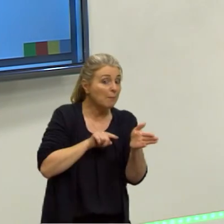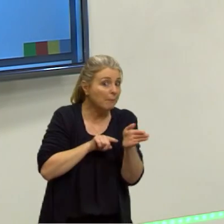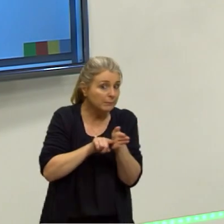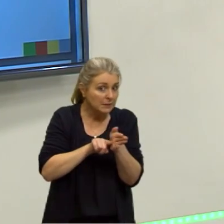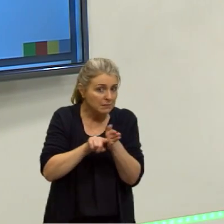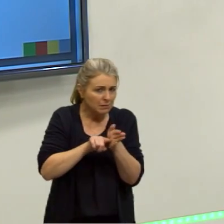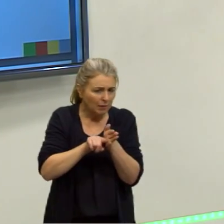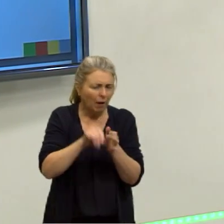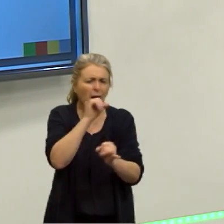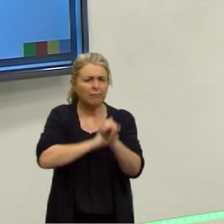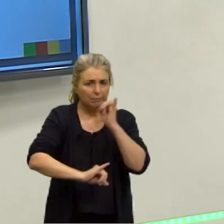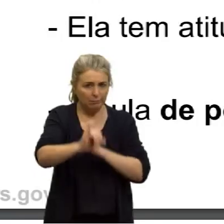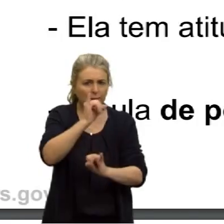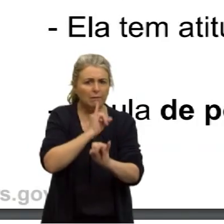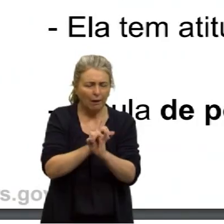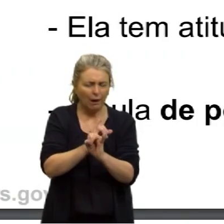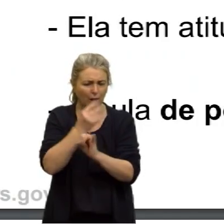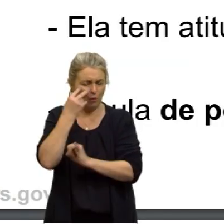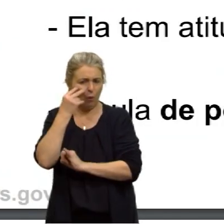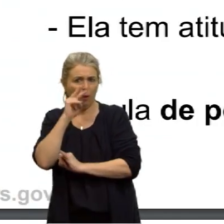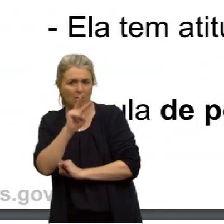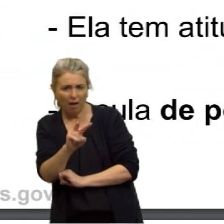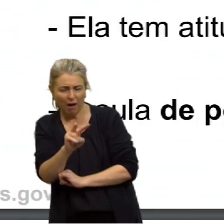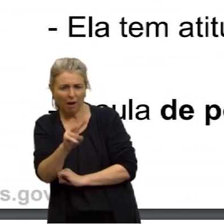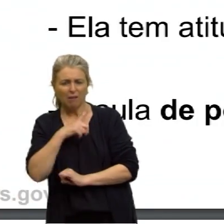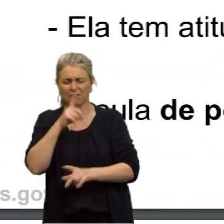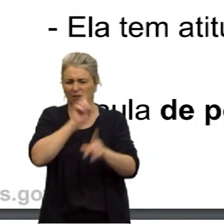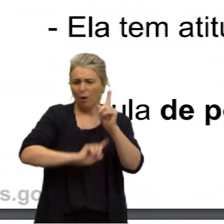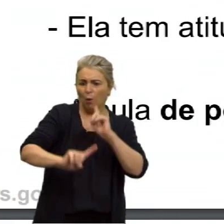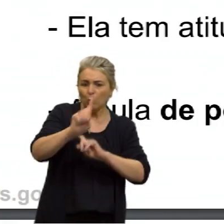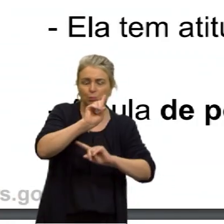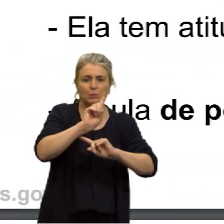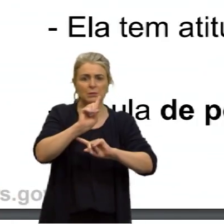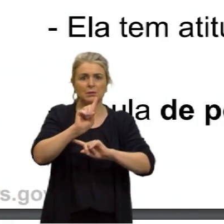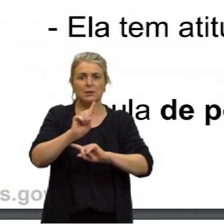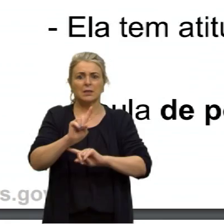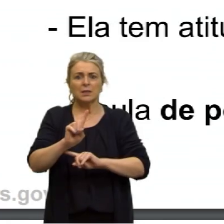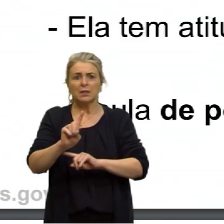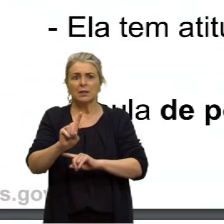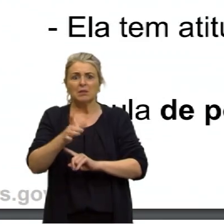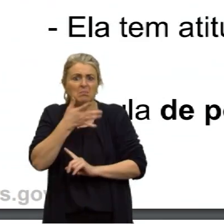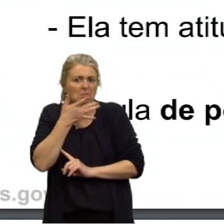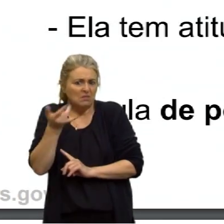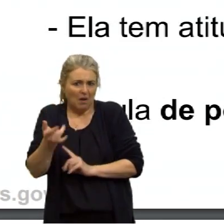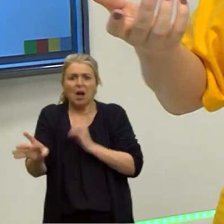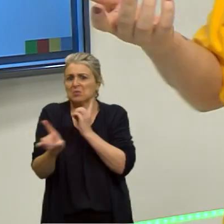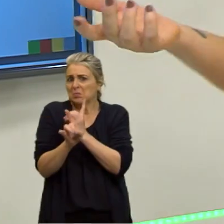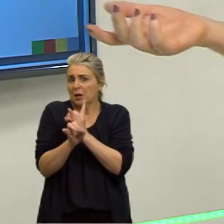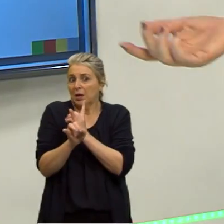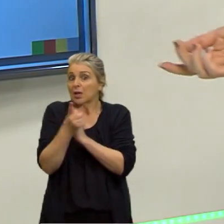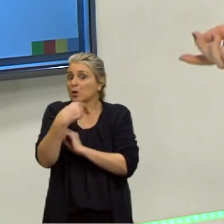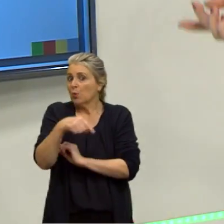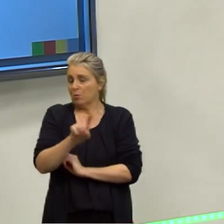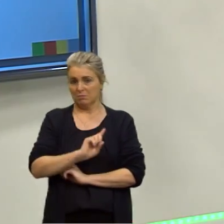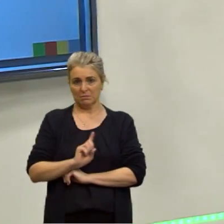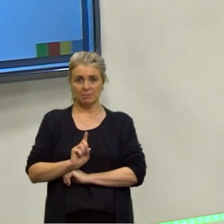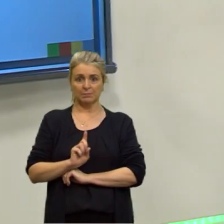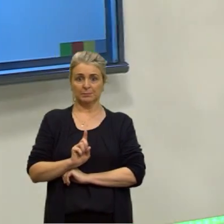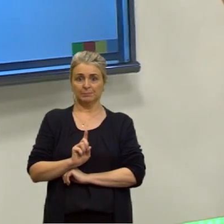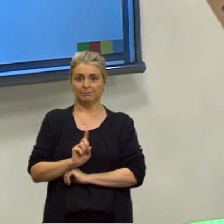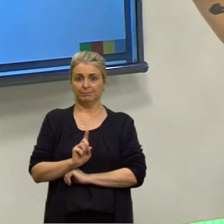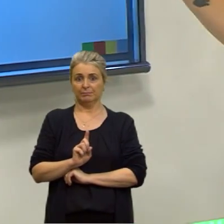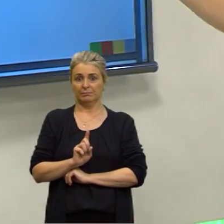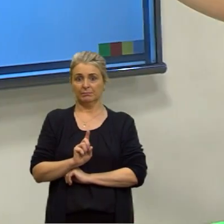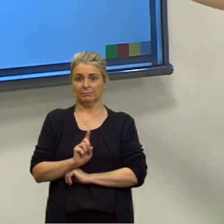inclusive na internet dá uma olhada tem alguns que são mais comuns para gente tem outros que nem tanto e